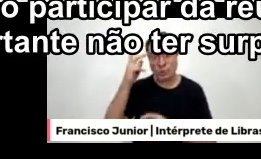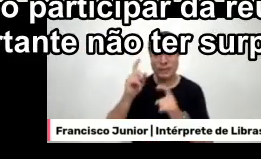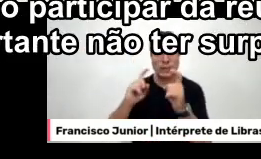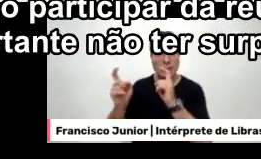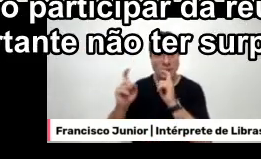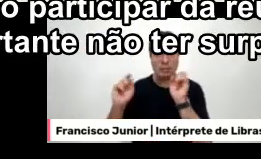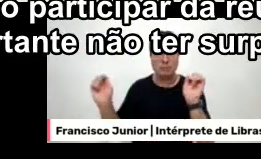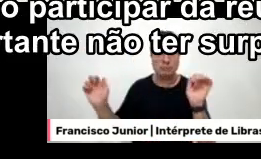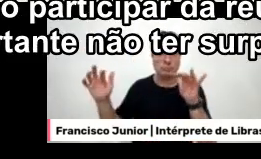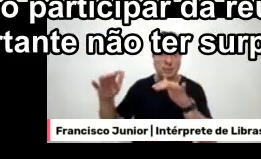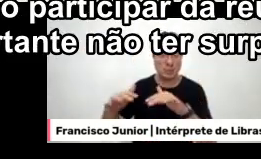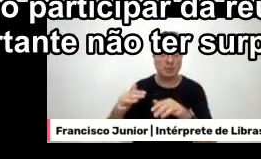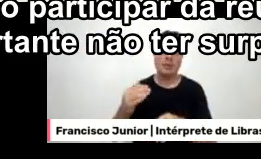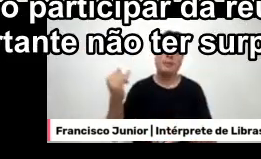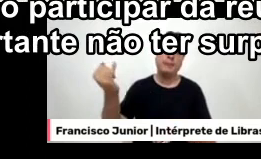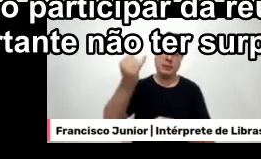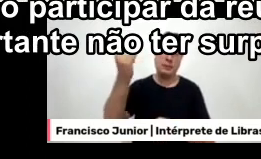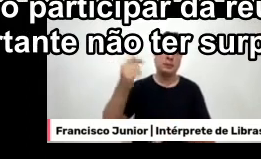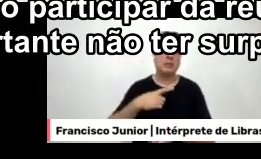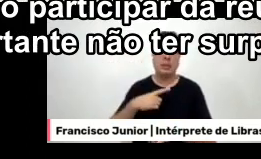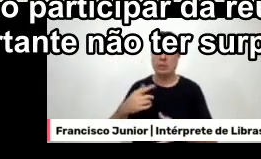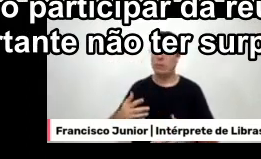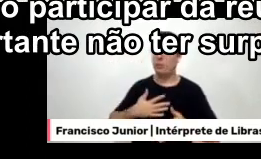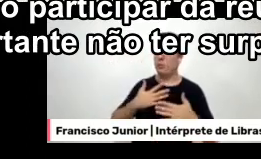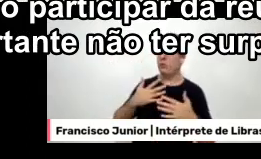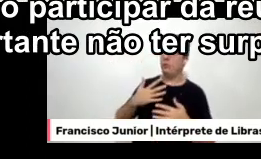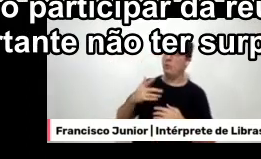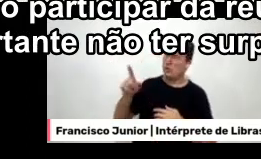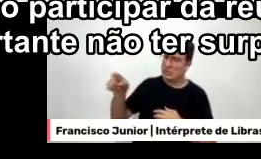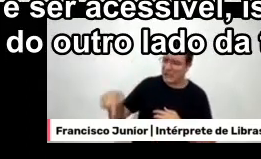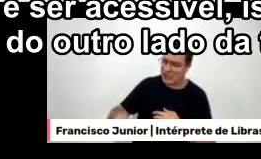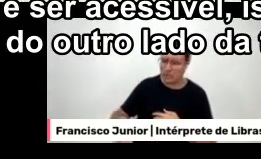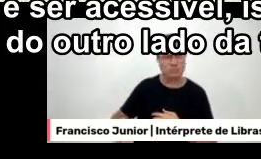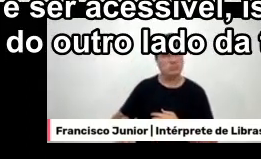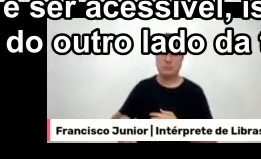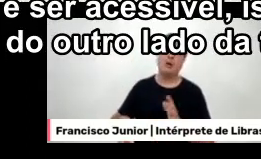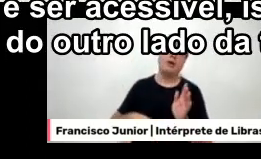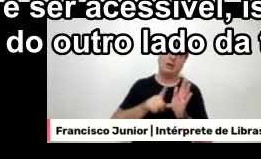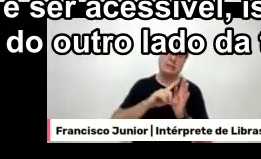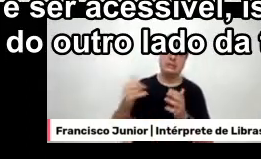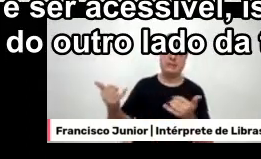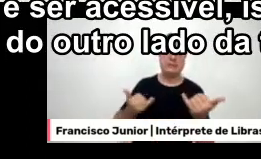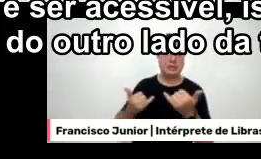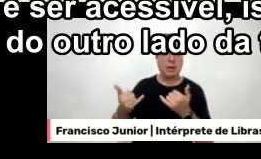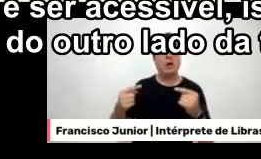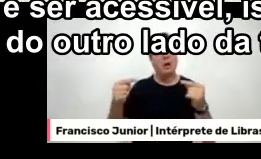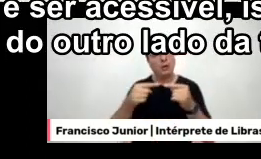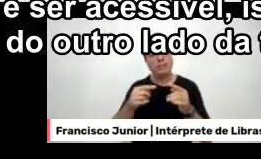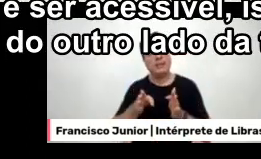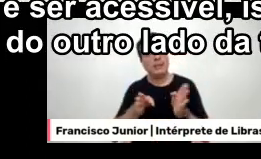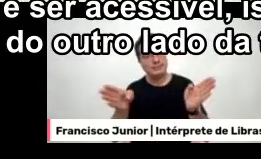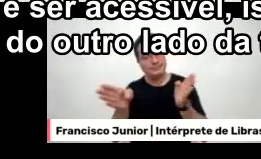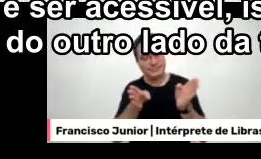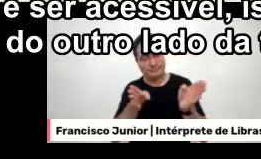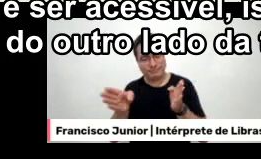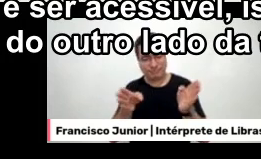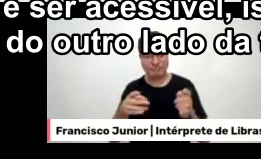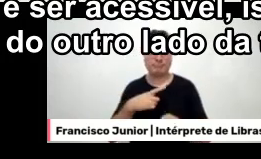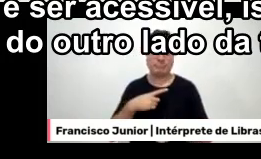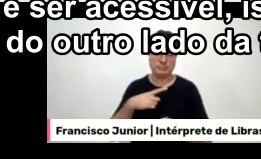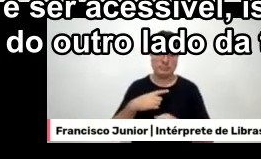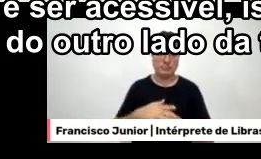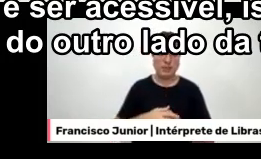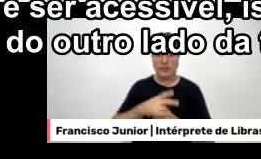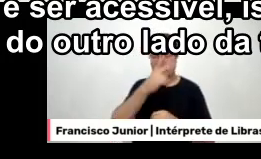É extremamente importante não ter surpresas nesses momentos. Isso é ser acessível, isso é